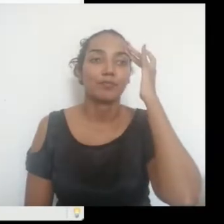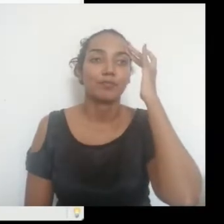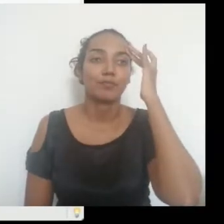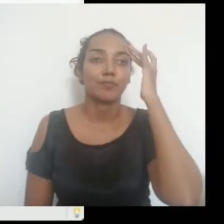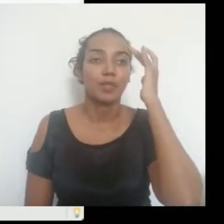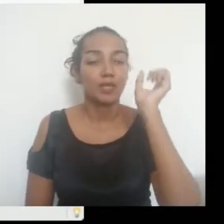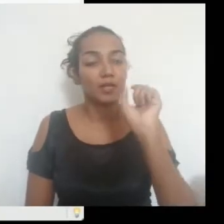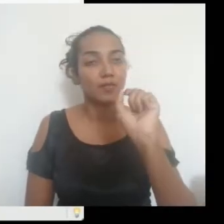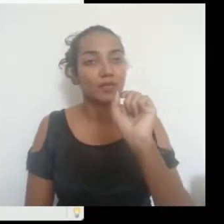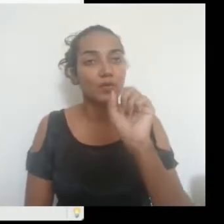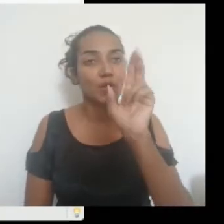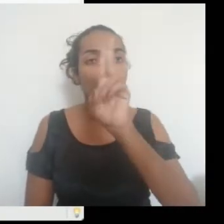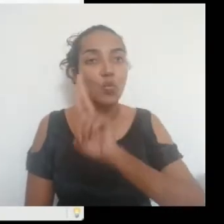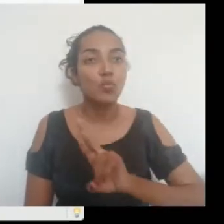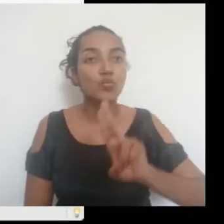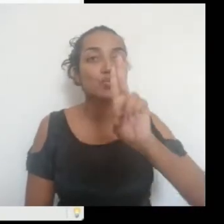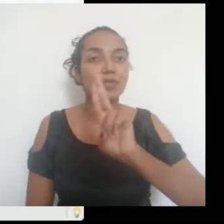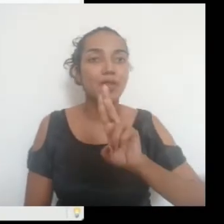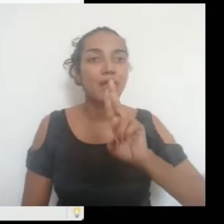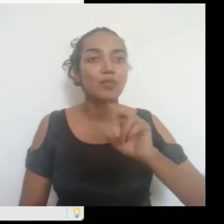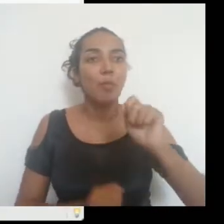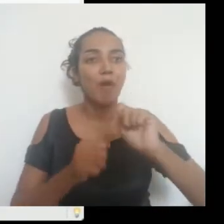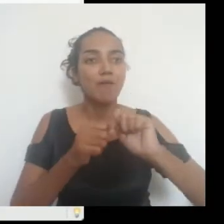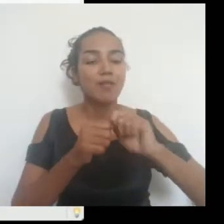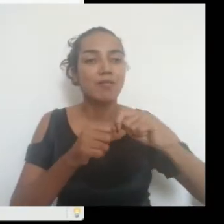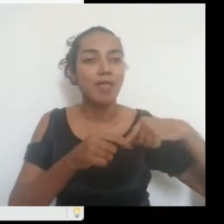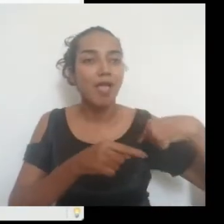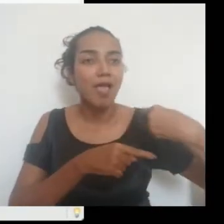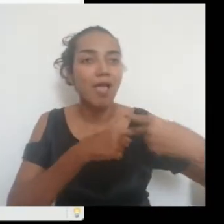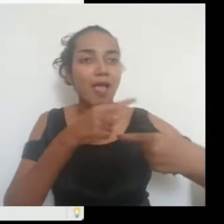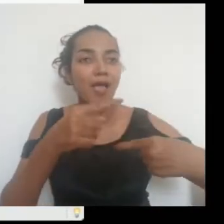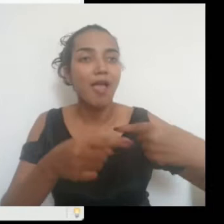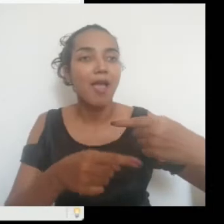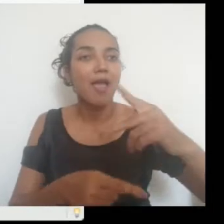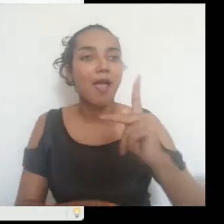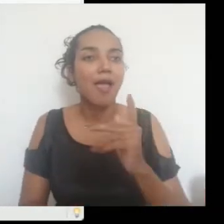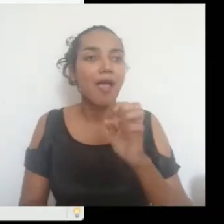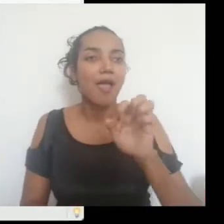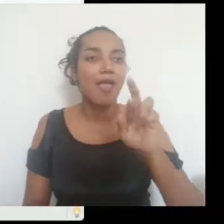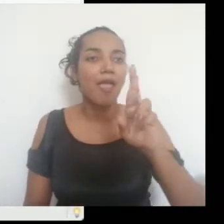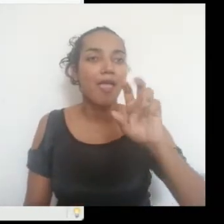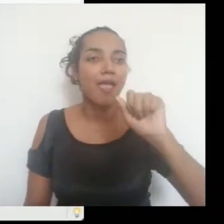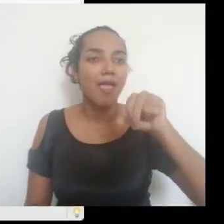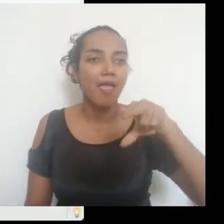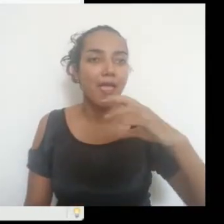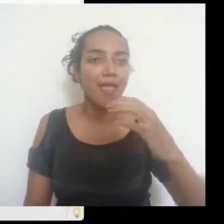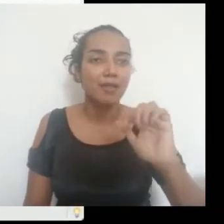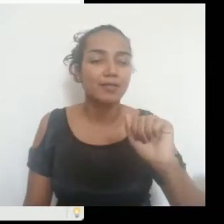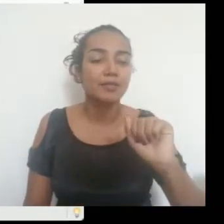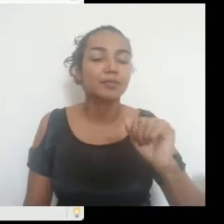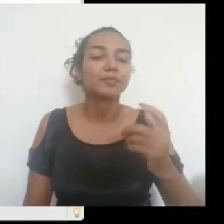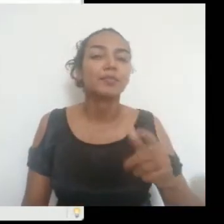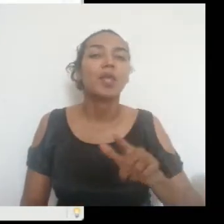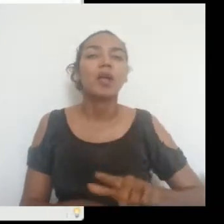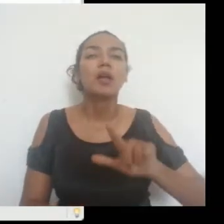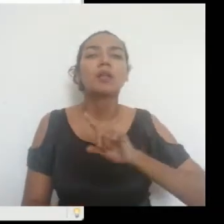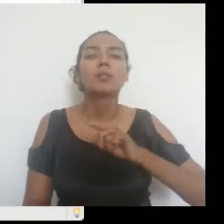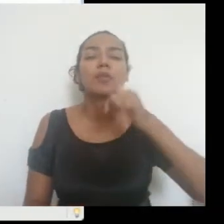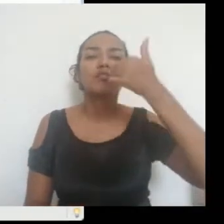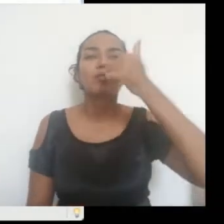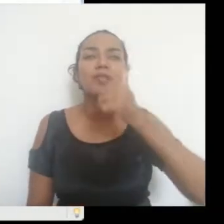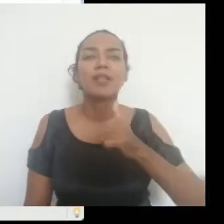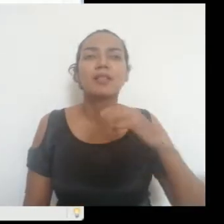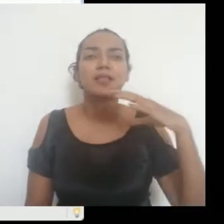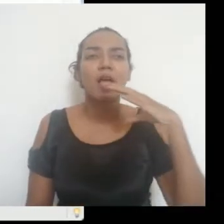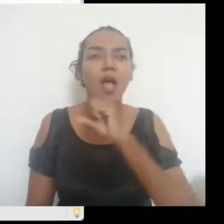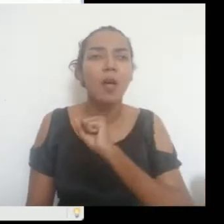que vai ser utilizado como base para essa herança. Bom, antes de ter a herança, só para analisar aqui rapidamente, a gente pode perceber que essa